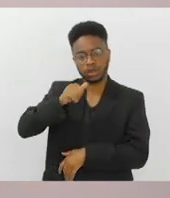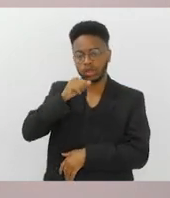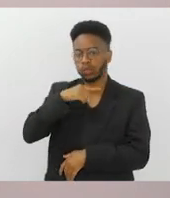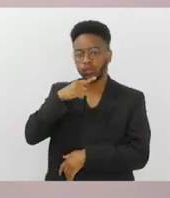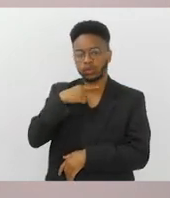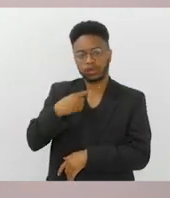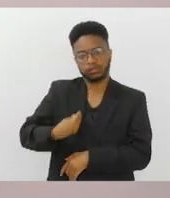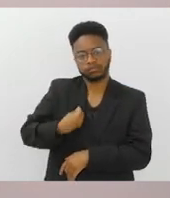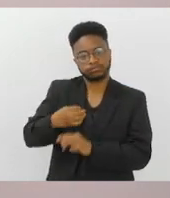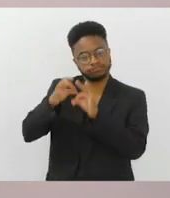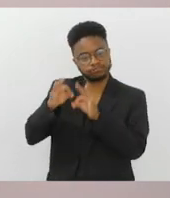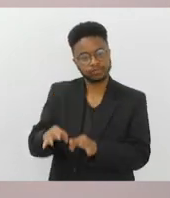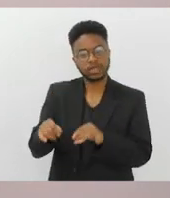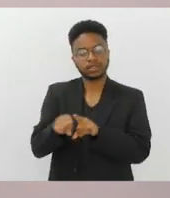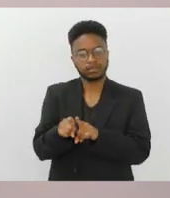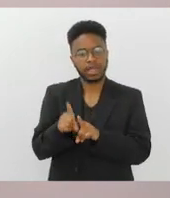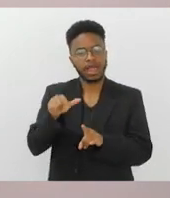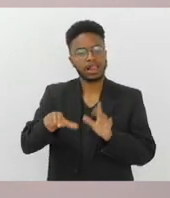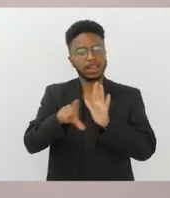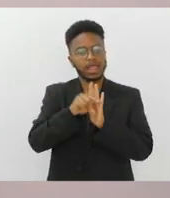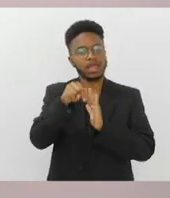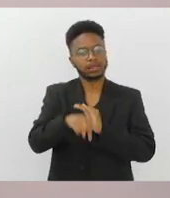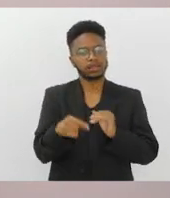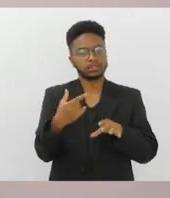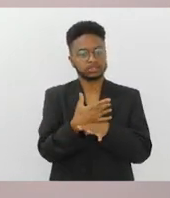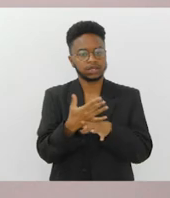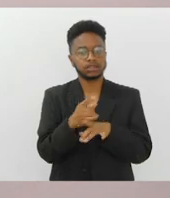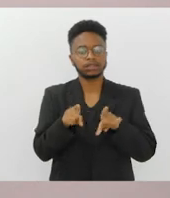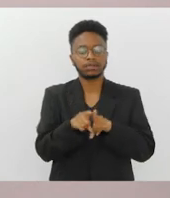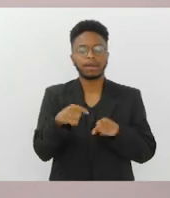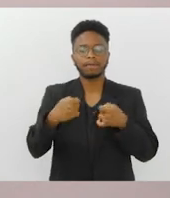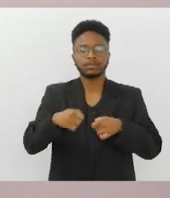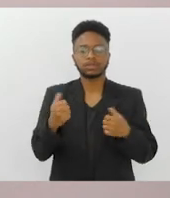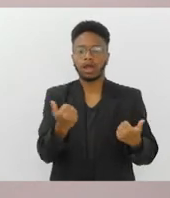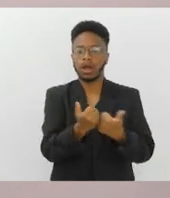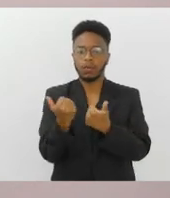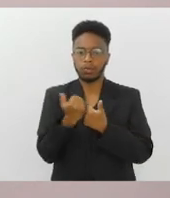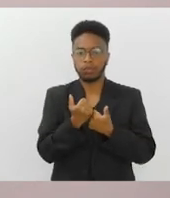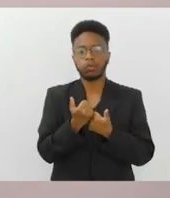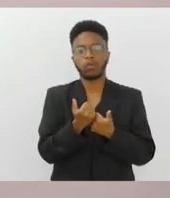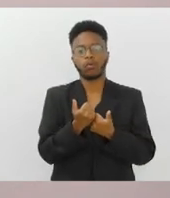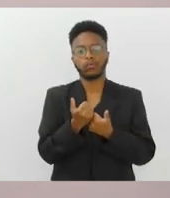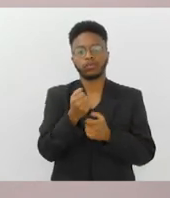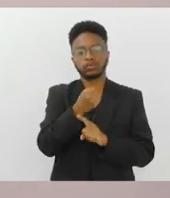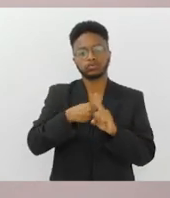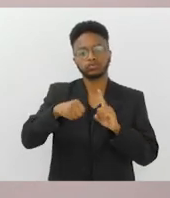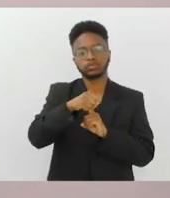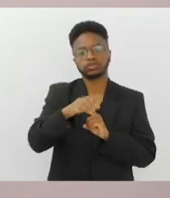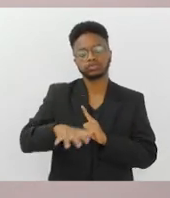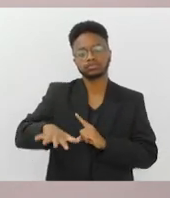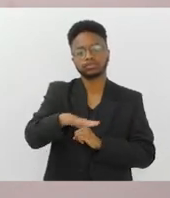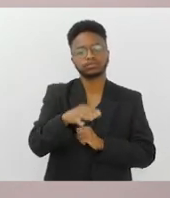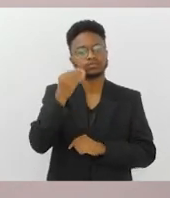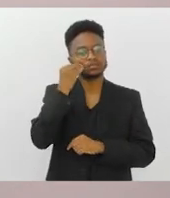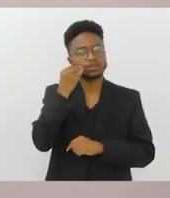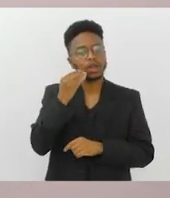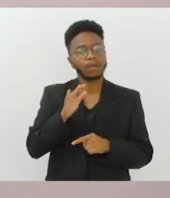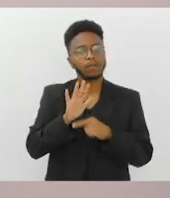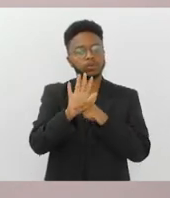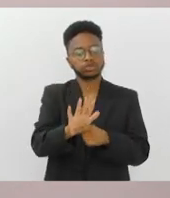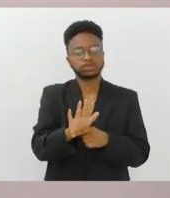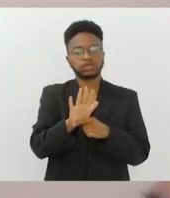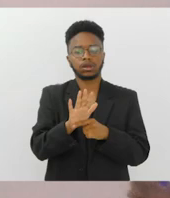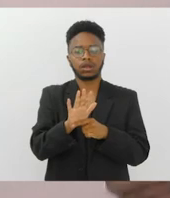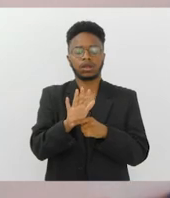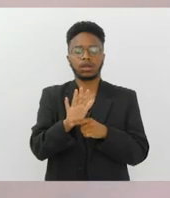gente precisa muito do apoio de todos os entes das organizações de sociedade civil para que a gente possa mostrar ao poder